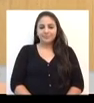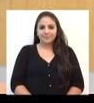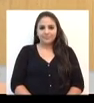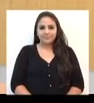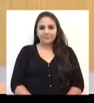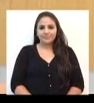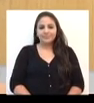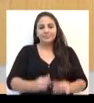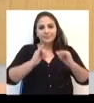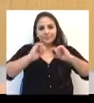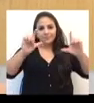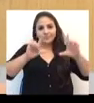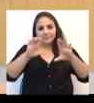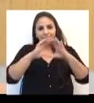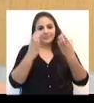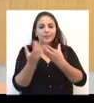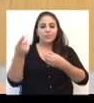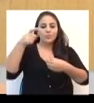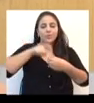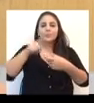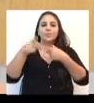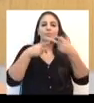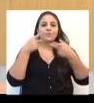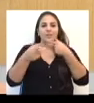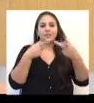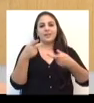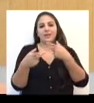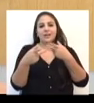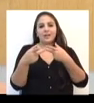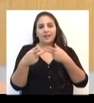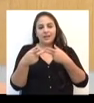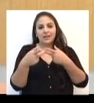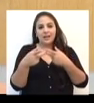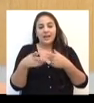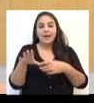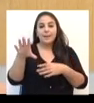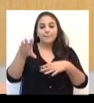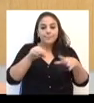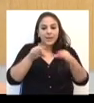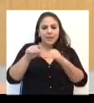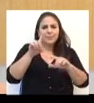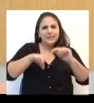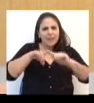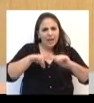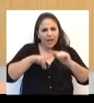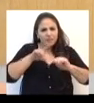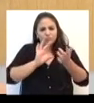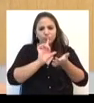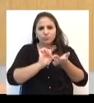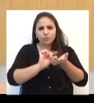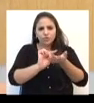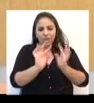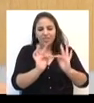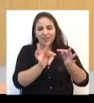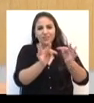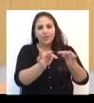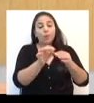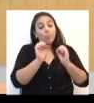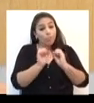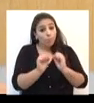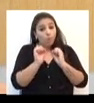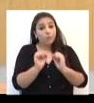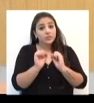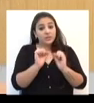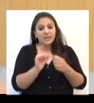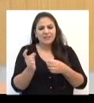O Jornal da Câmara retorna para falar da coleta digital. A comunidade pode se desfazer de forma